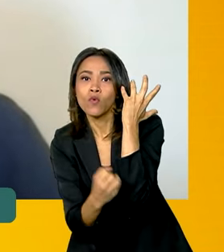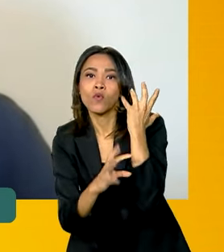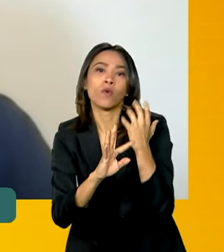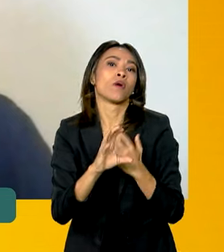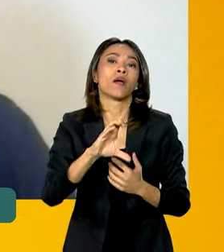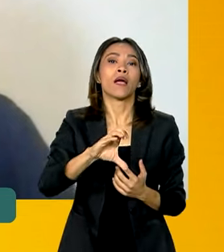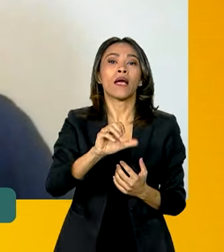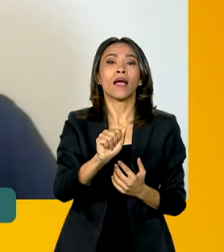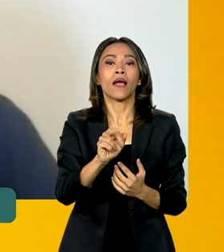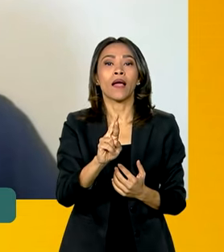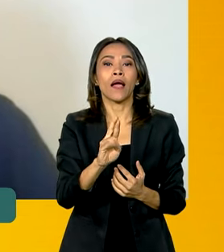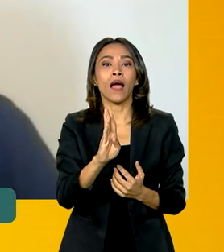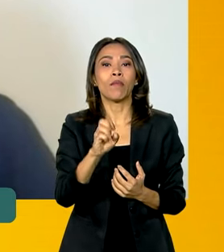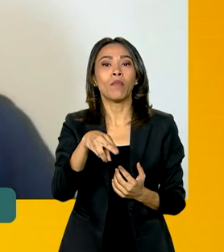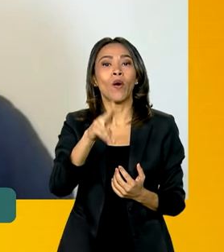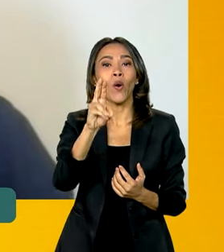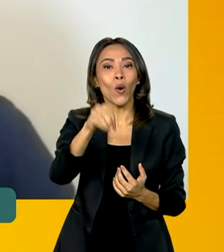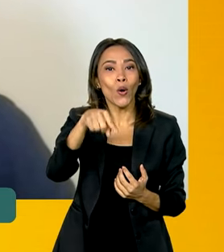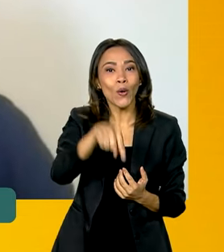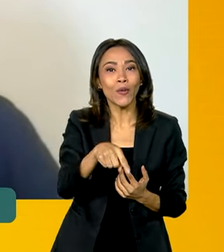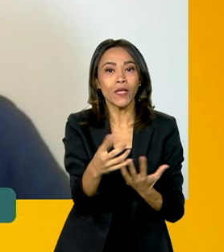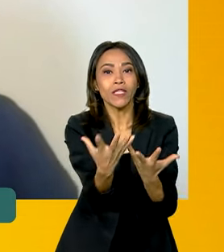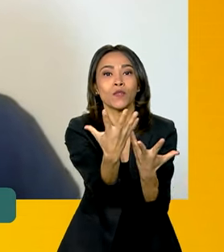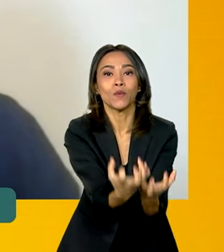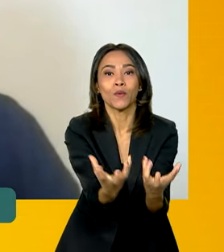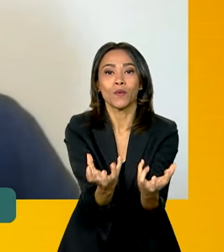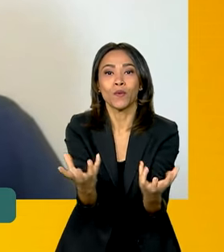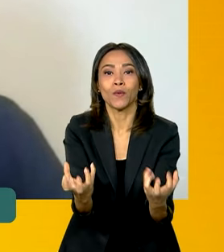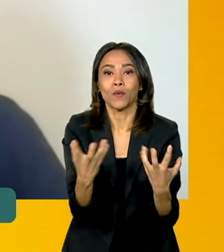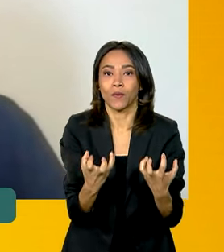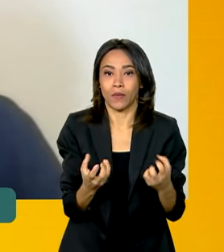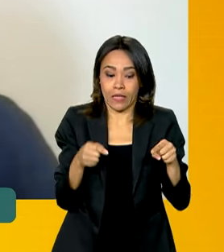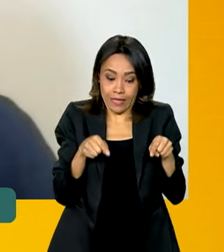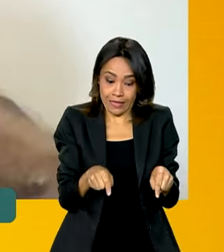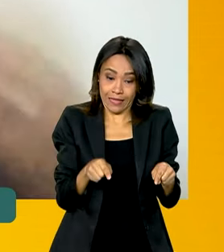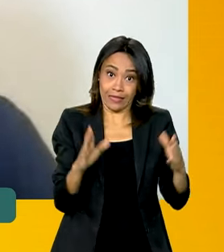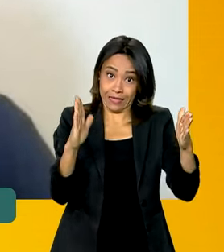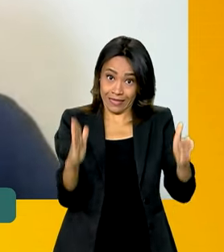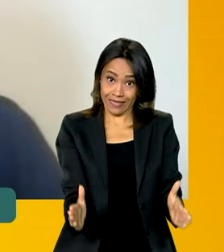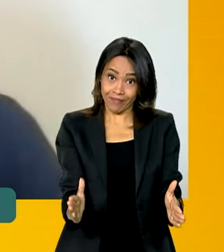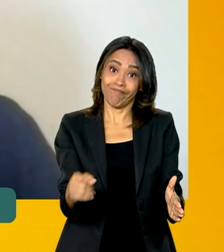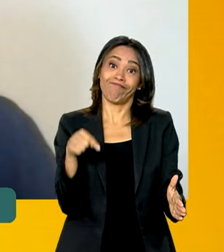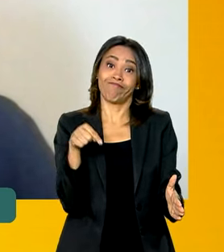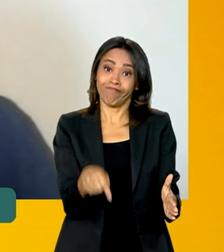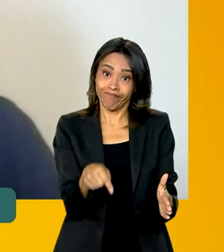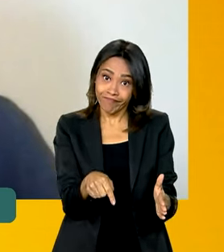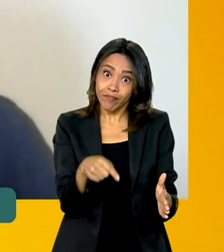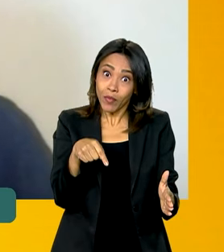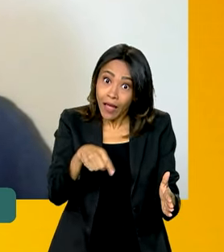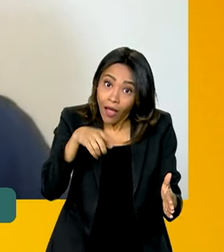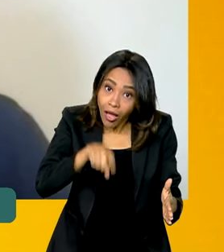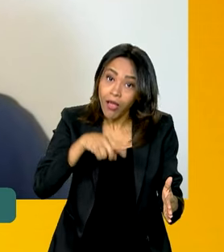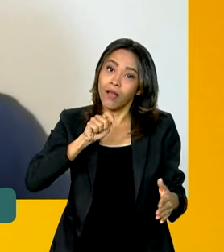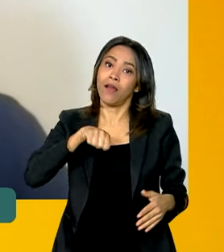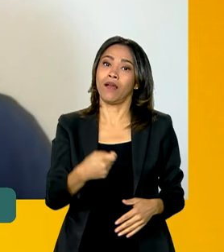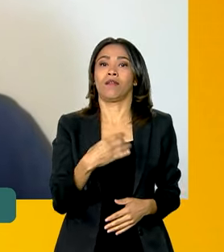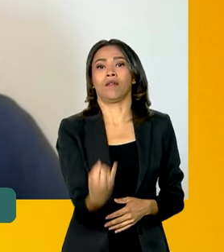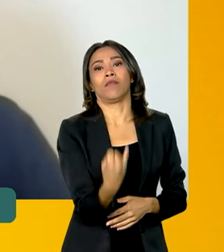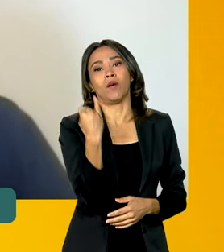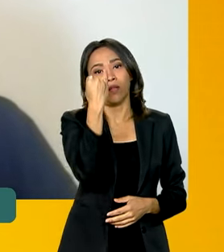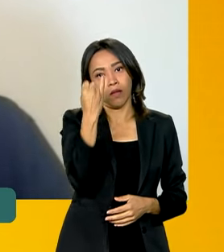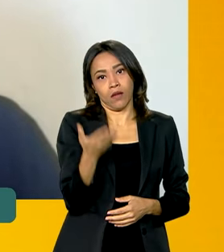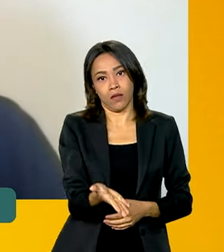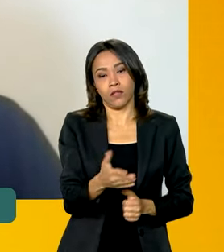estão sendo chamados de ecossistemas de carbono azul, né, por toda essa sua importância. importância.